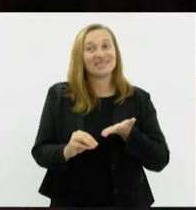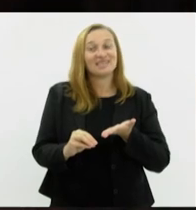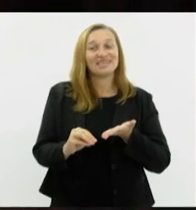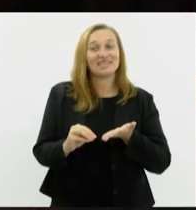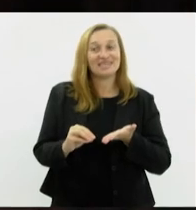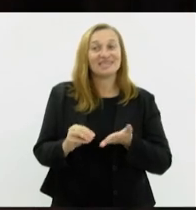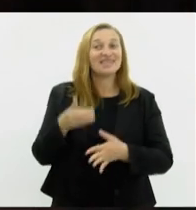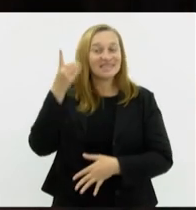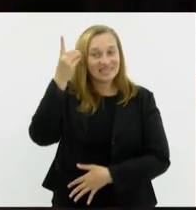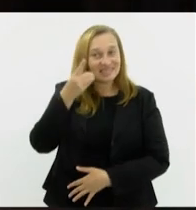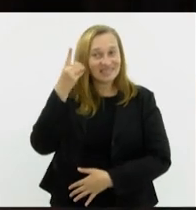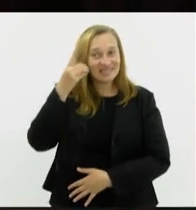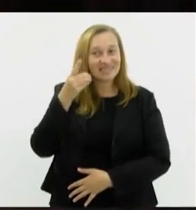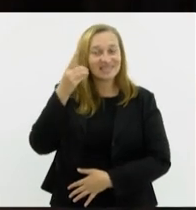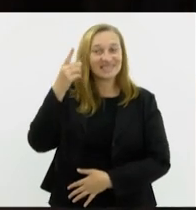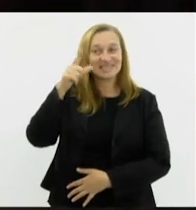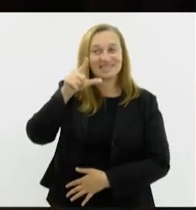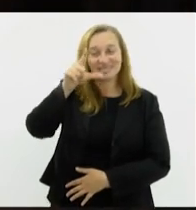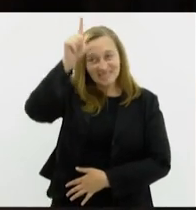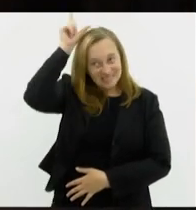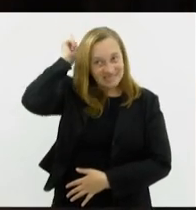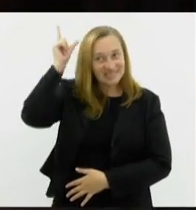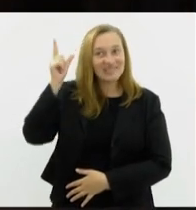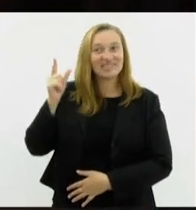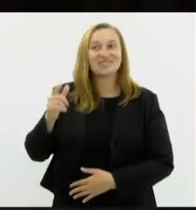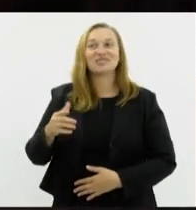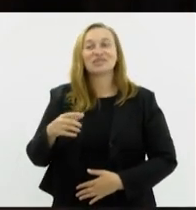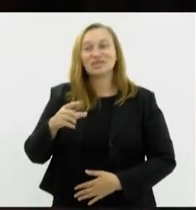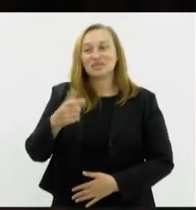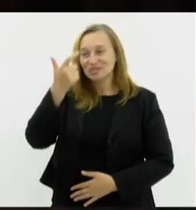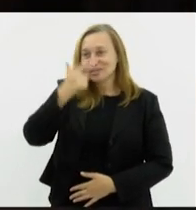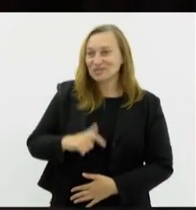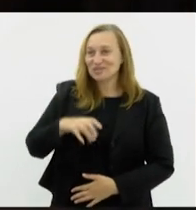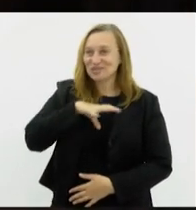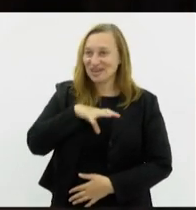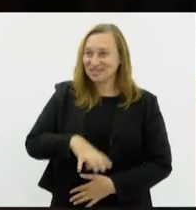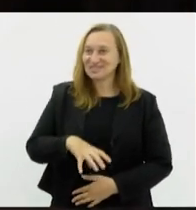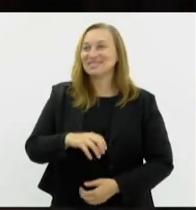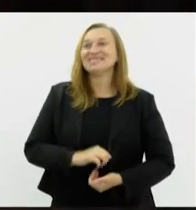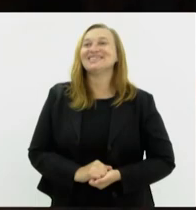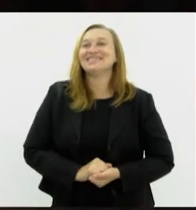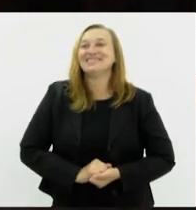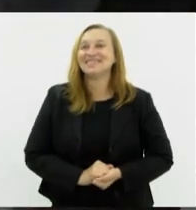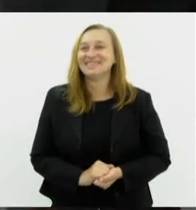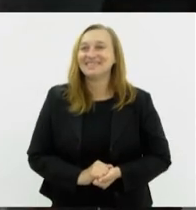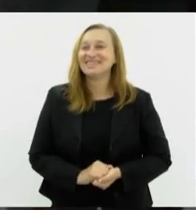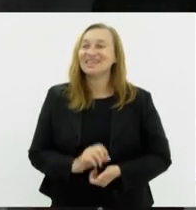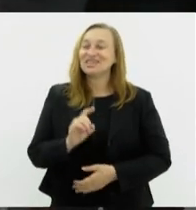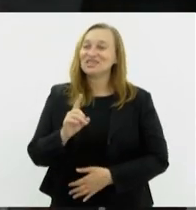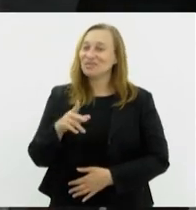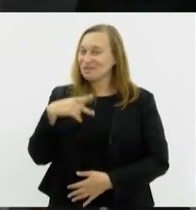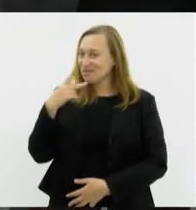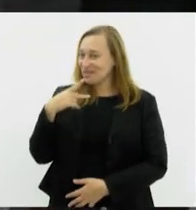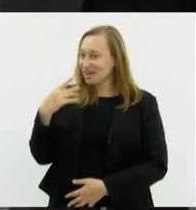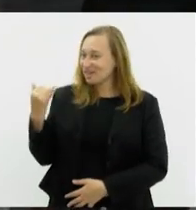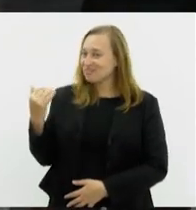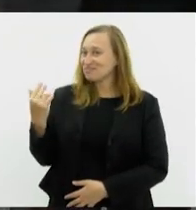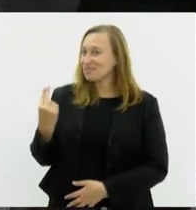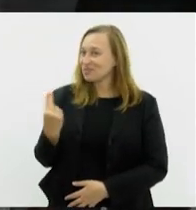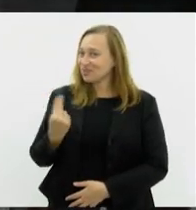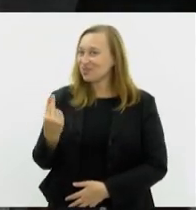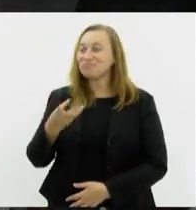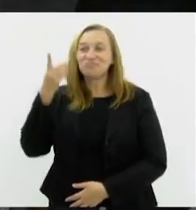aí o deputado Luiz Paulo, em qualquer hipótese, eu sou Vasco da Gama. Deputada Renata. Só porque fui citada aqui